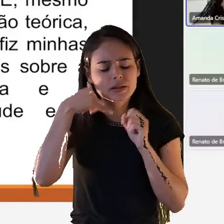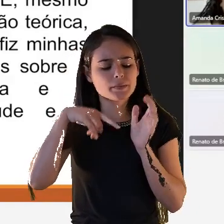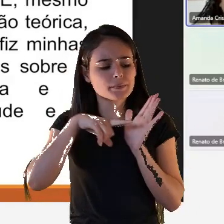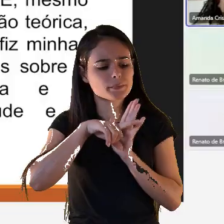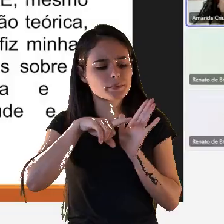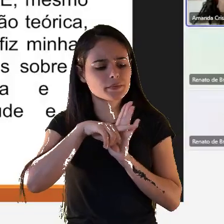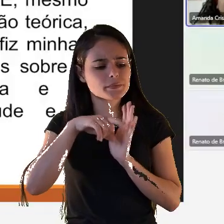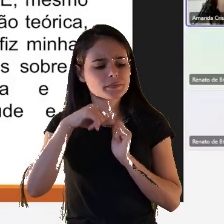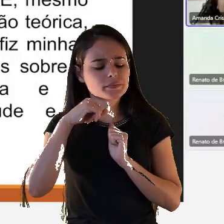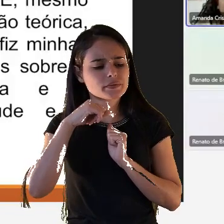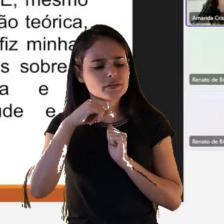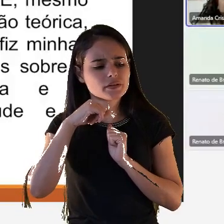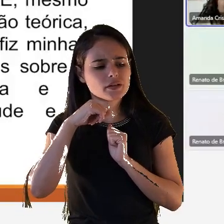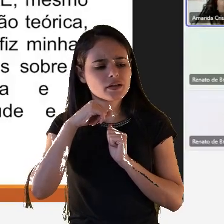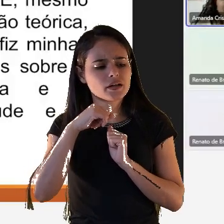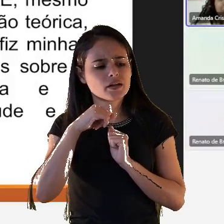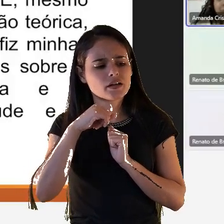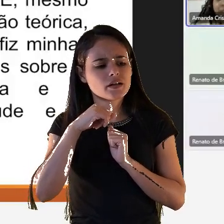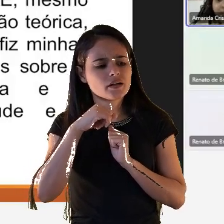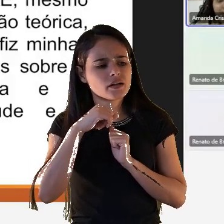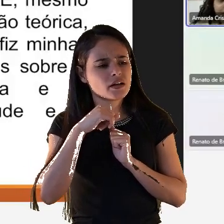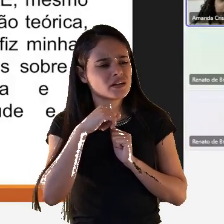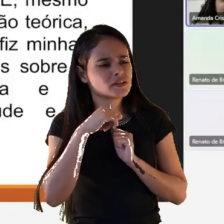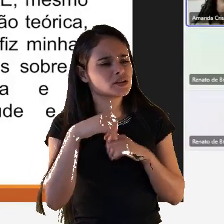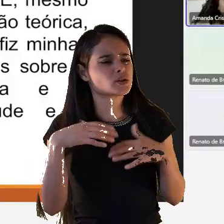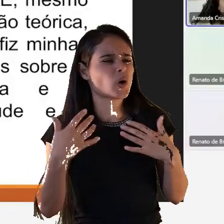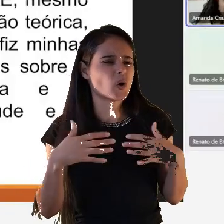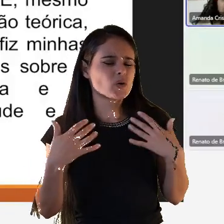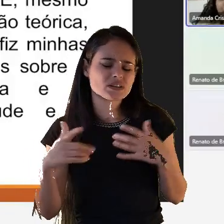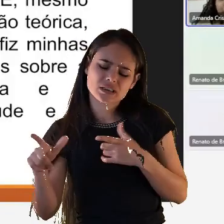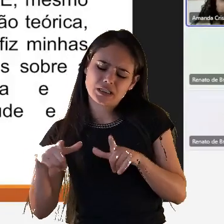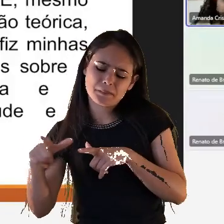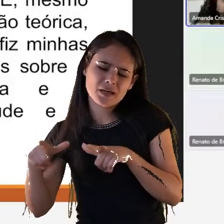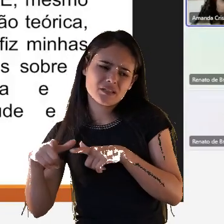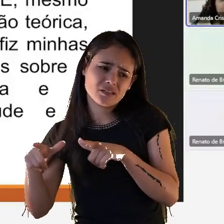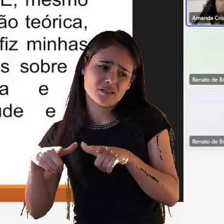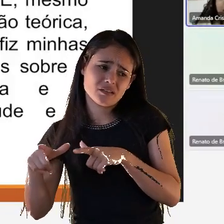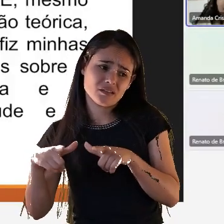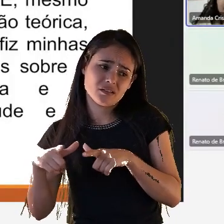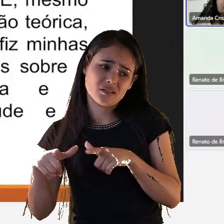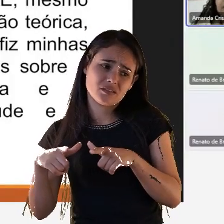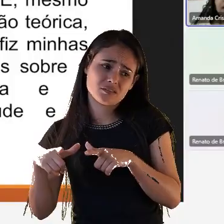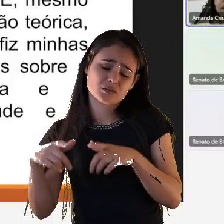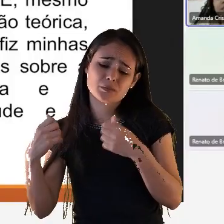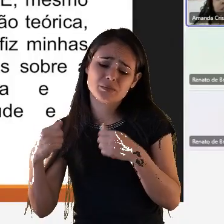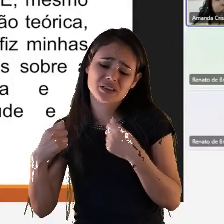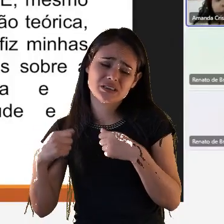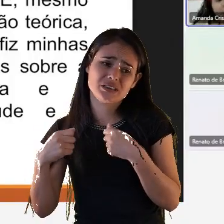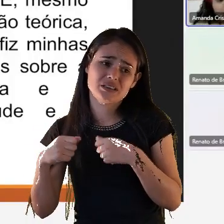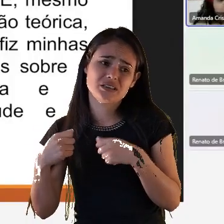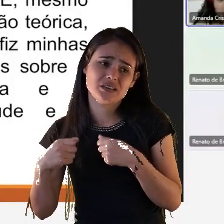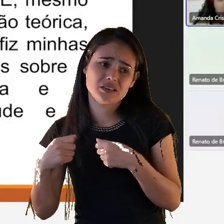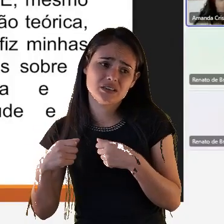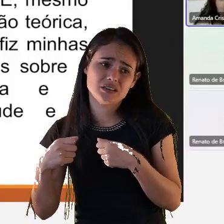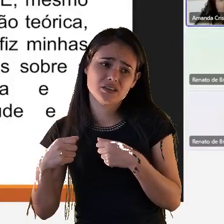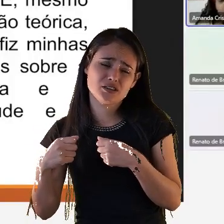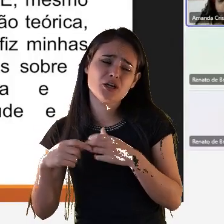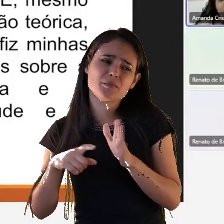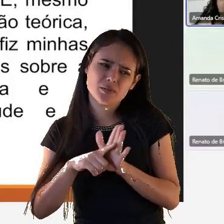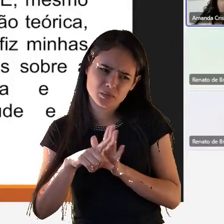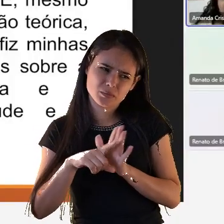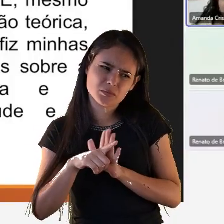ela, né, mãe, a senhora acha, nossa, eu acabei de entrar, não terminei meu probatório ainda, né, a senhora acha que